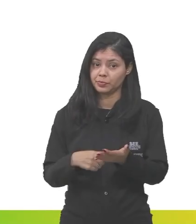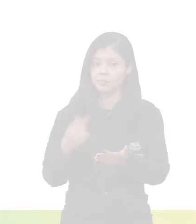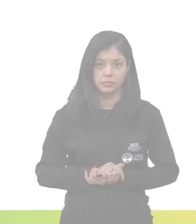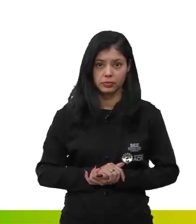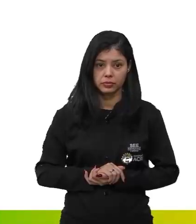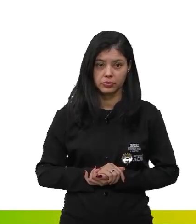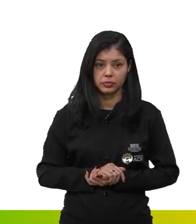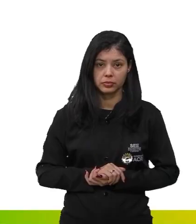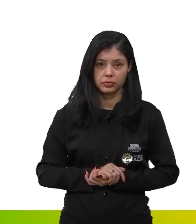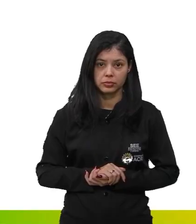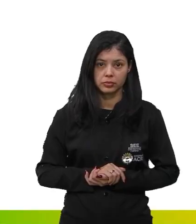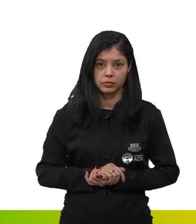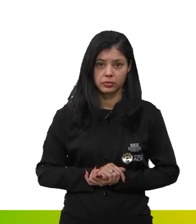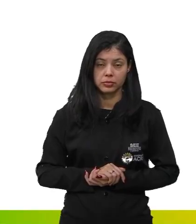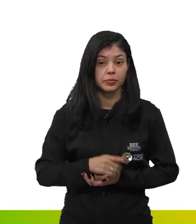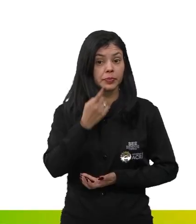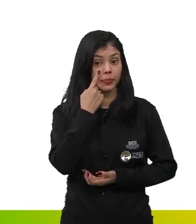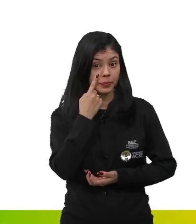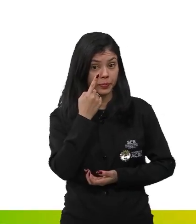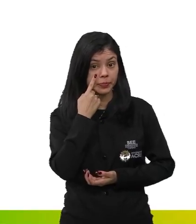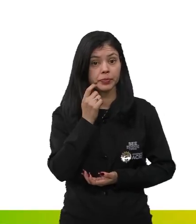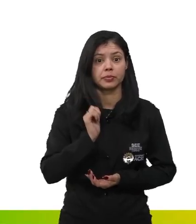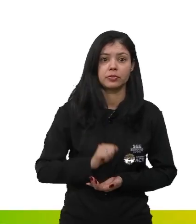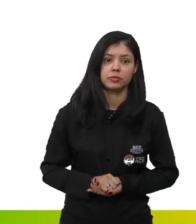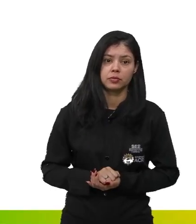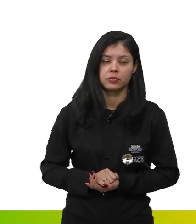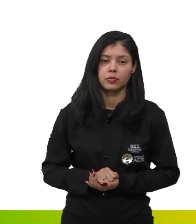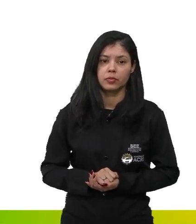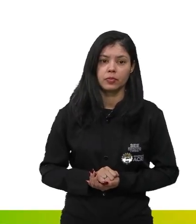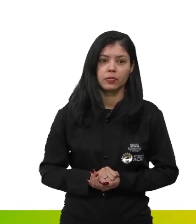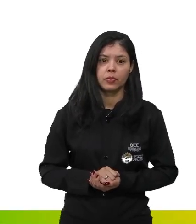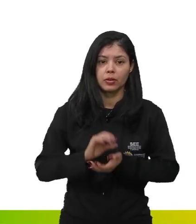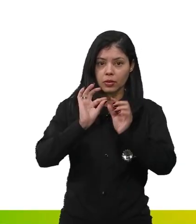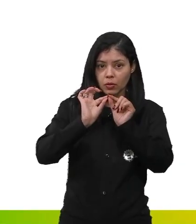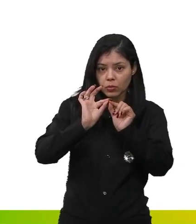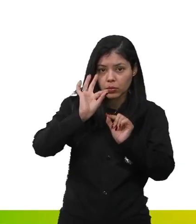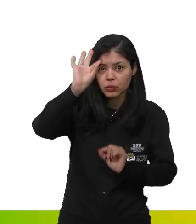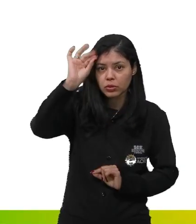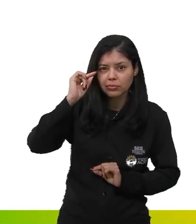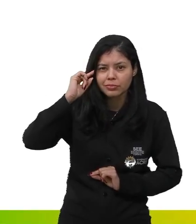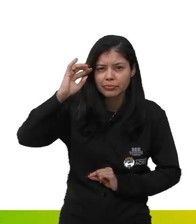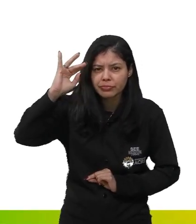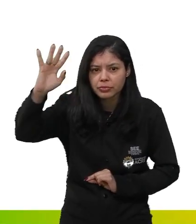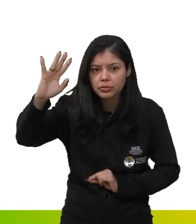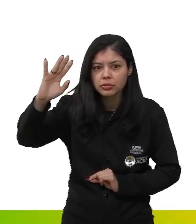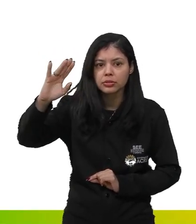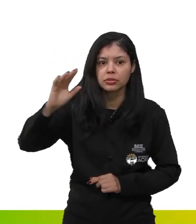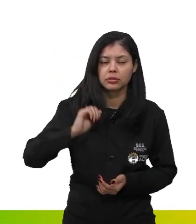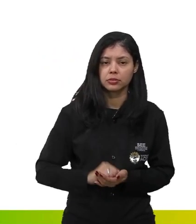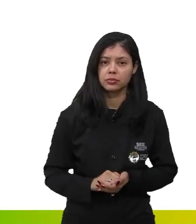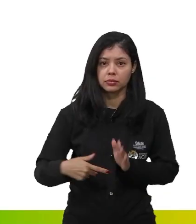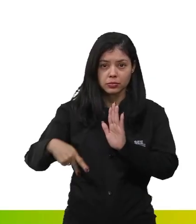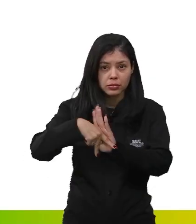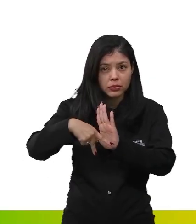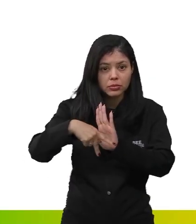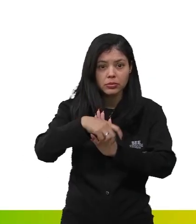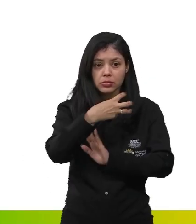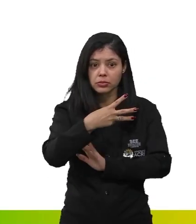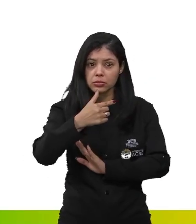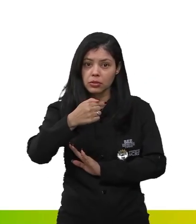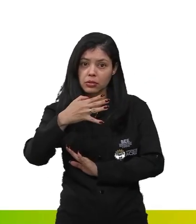Tordesilhas. Olha só, uma linha imaginária então foi traçada